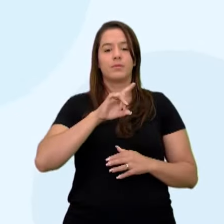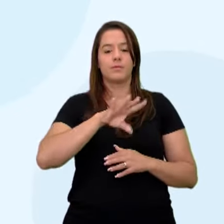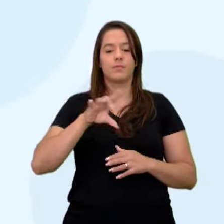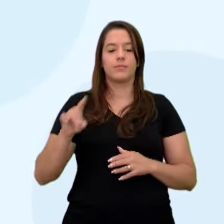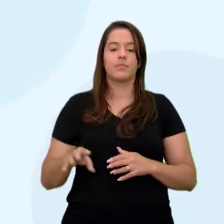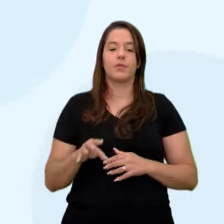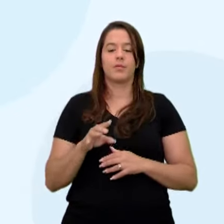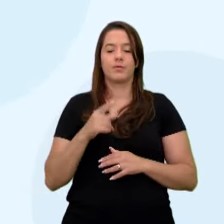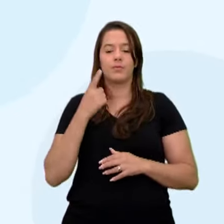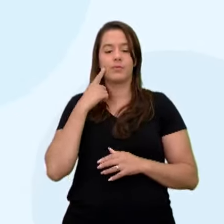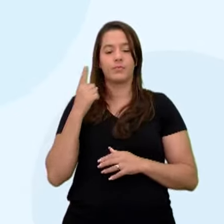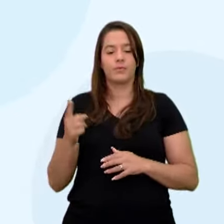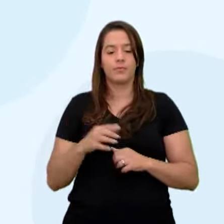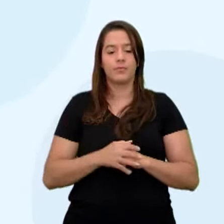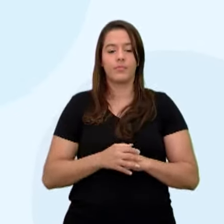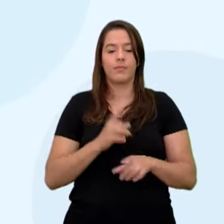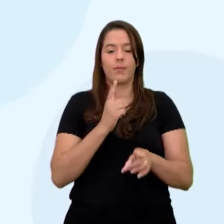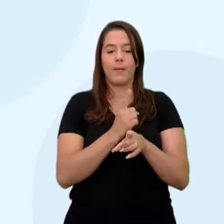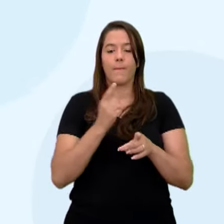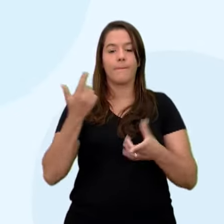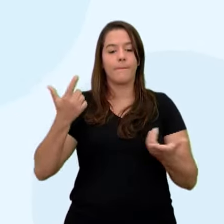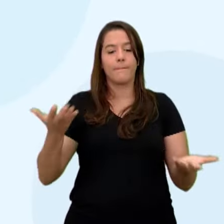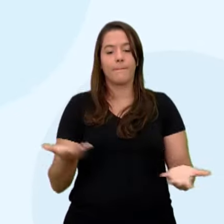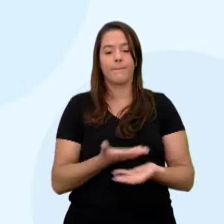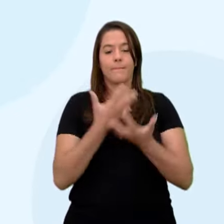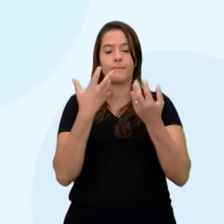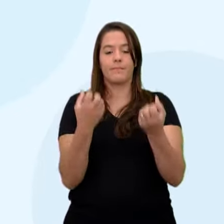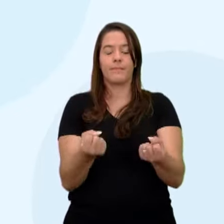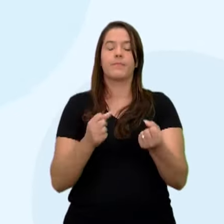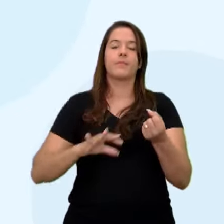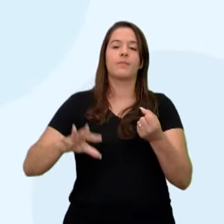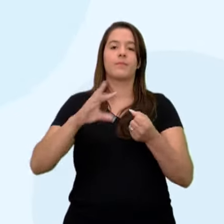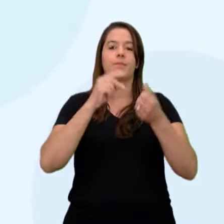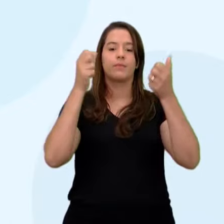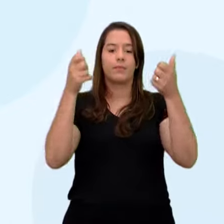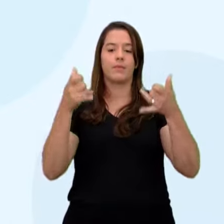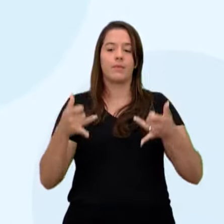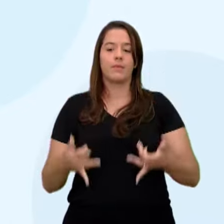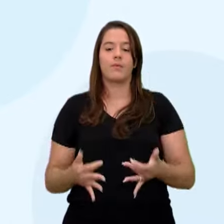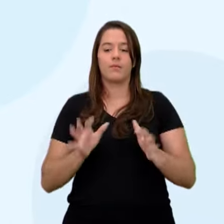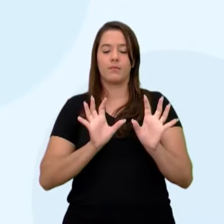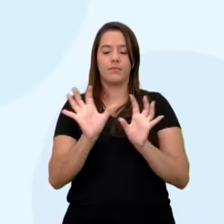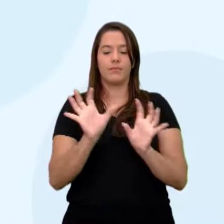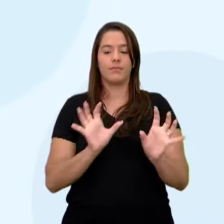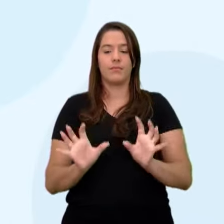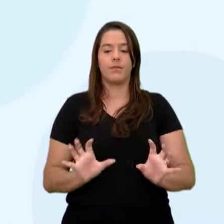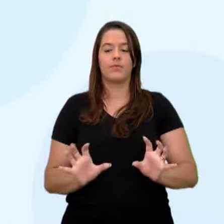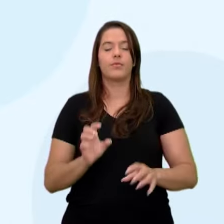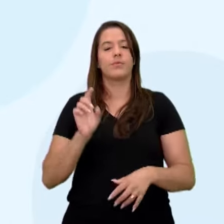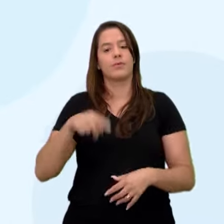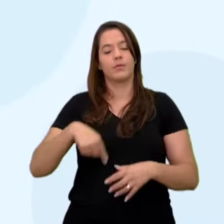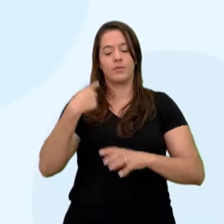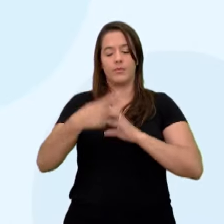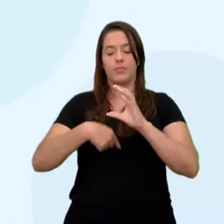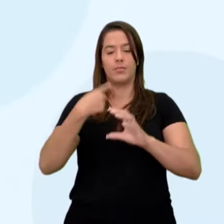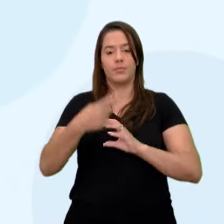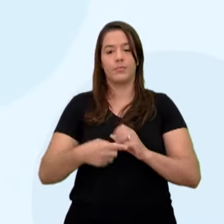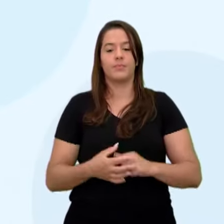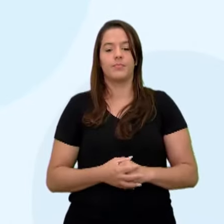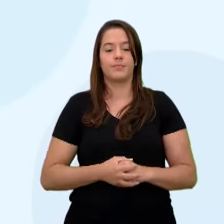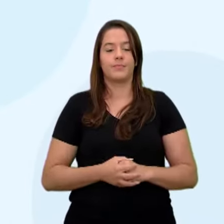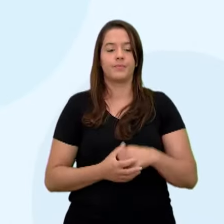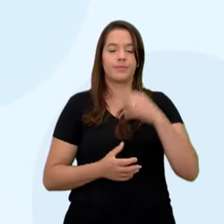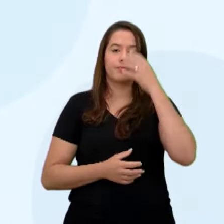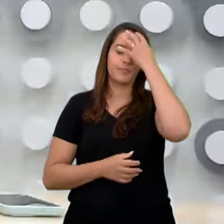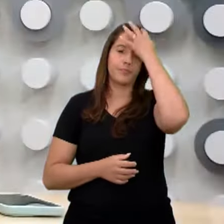Wegener, é atualmente a forma mais aceita de se explicar a formação dos continentes. E eu quero deixar uma coisa